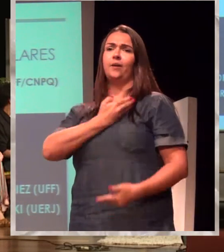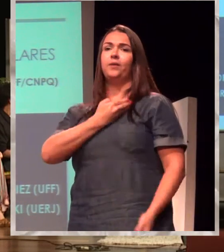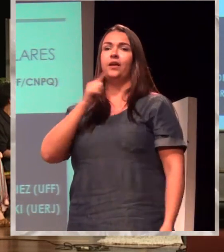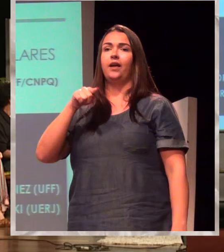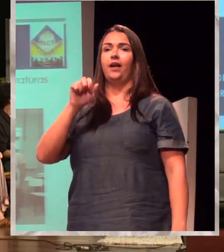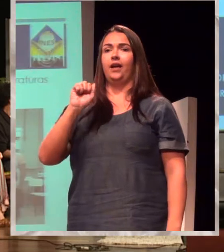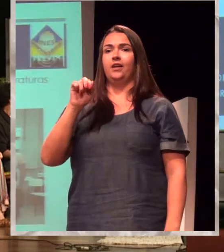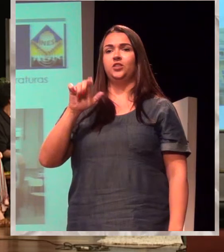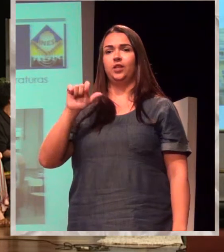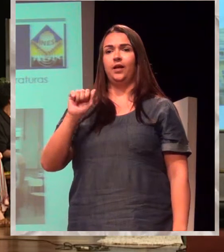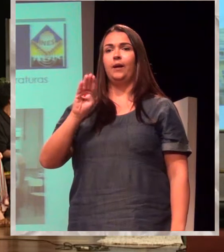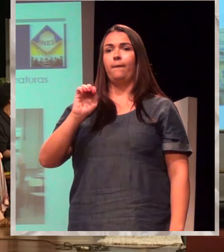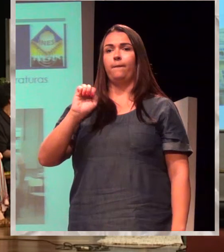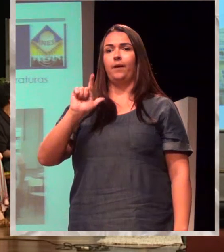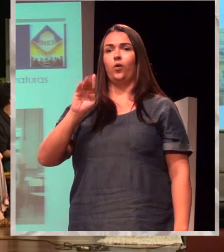Angela Balbach.